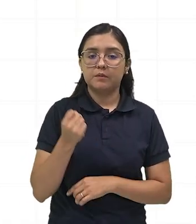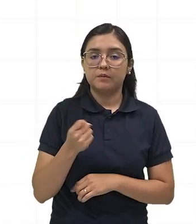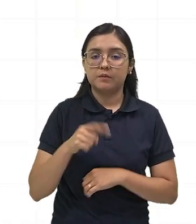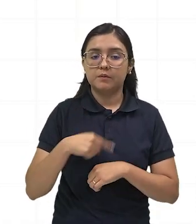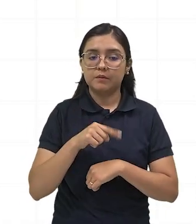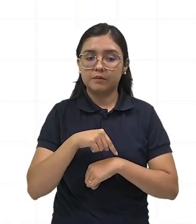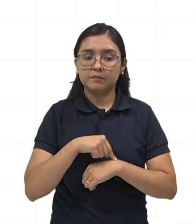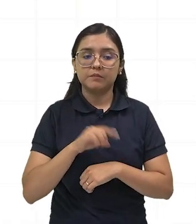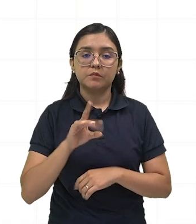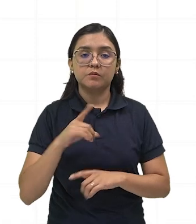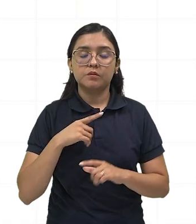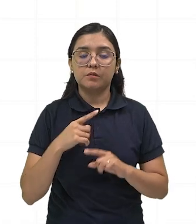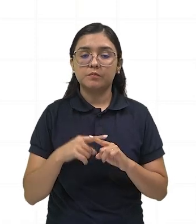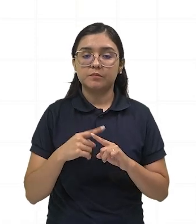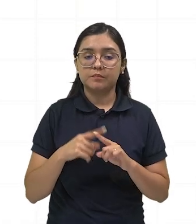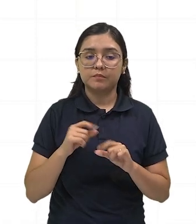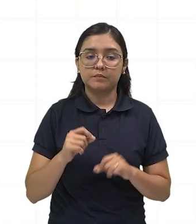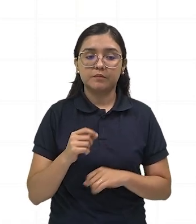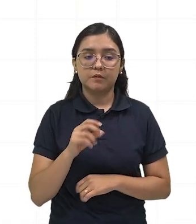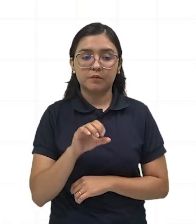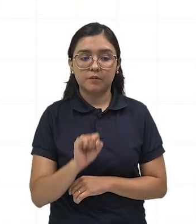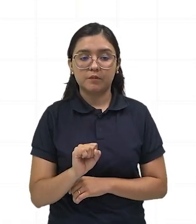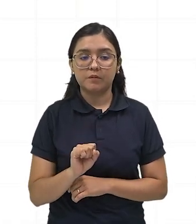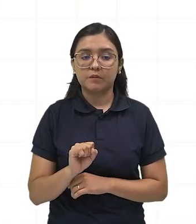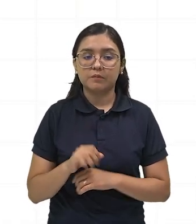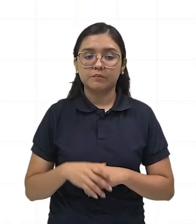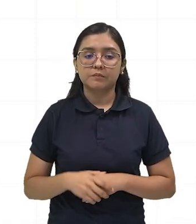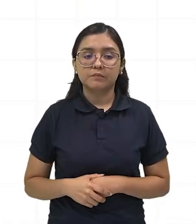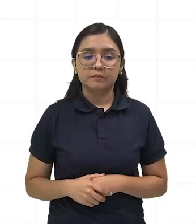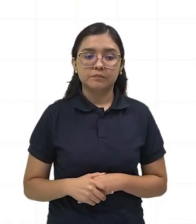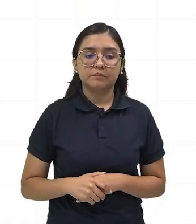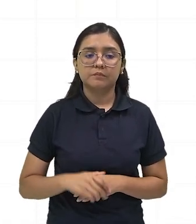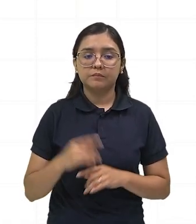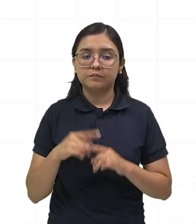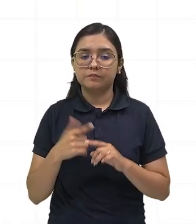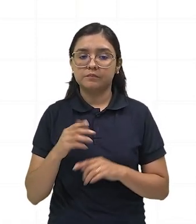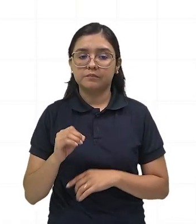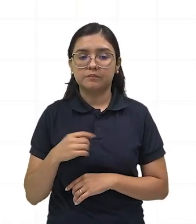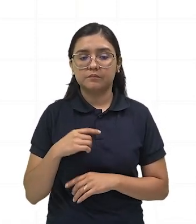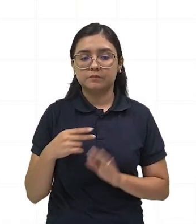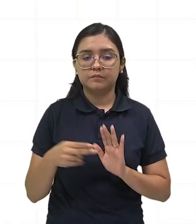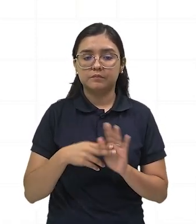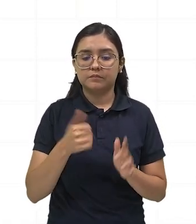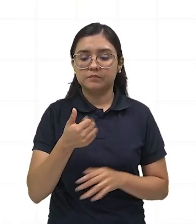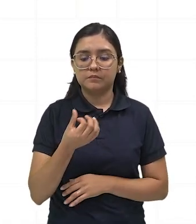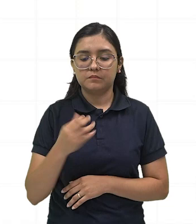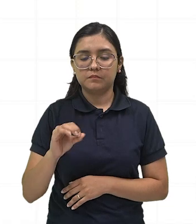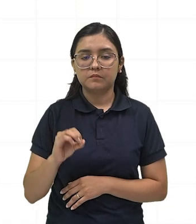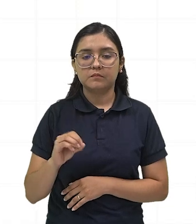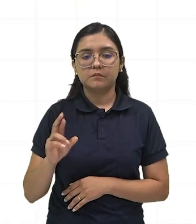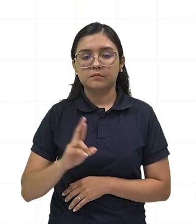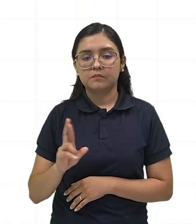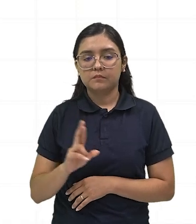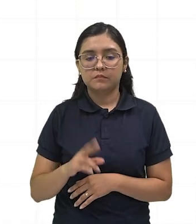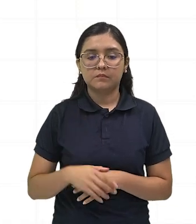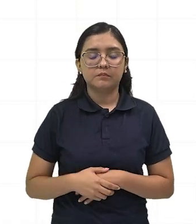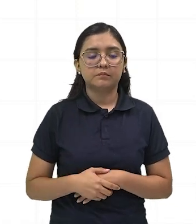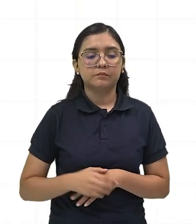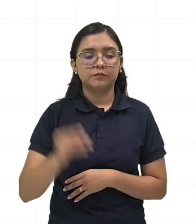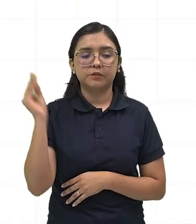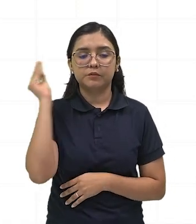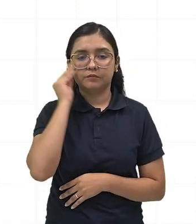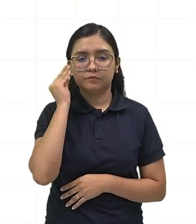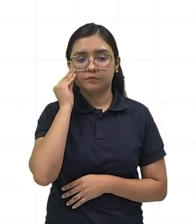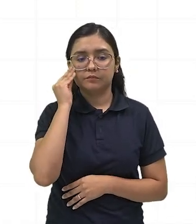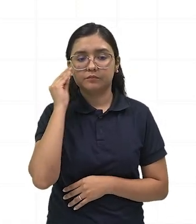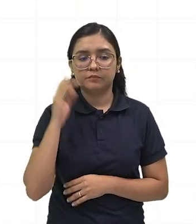que basta multiplicar 8 vezes 20, R$ 160 pelo trabalho de 8 horas. E nós